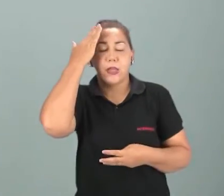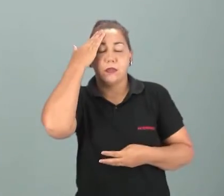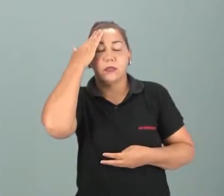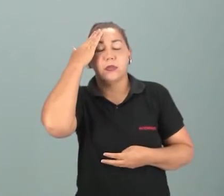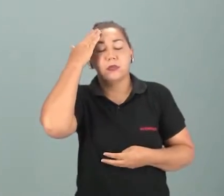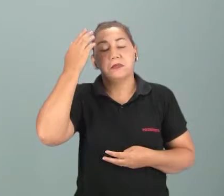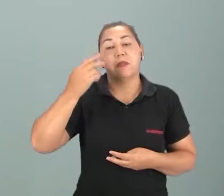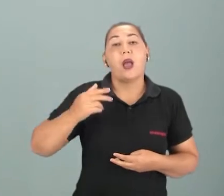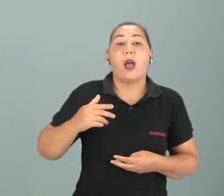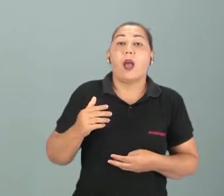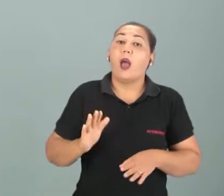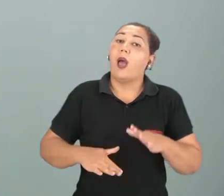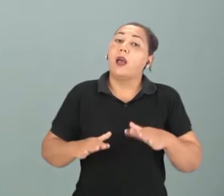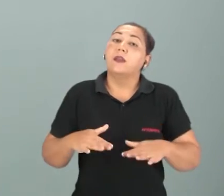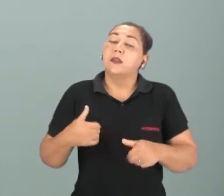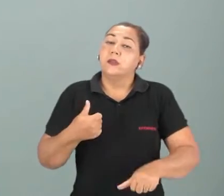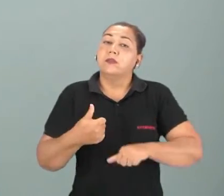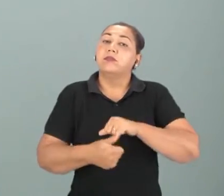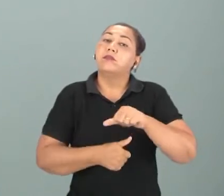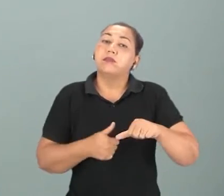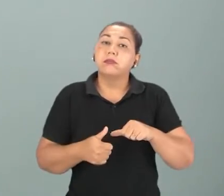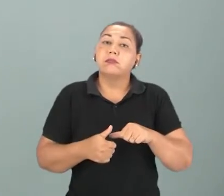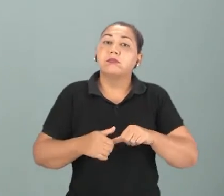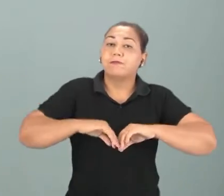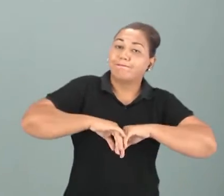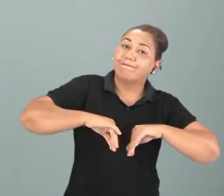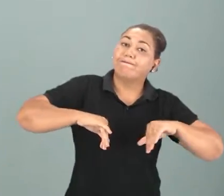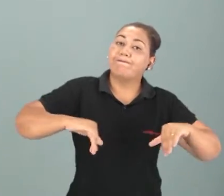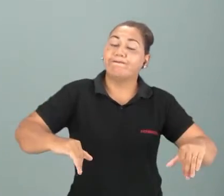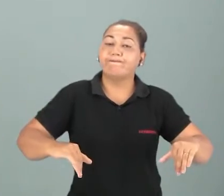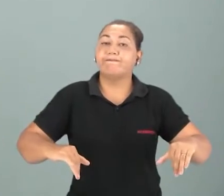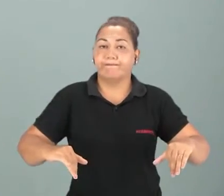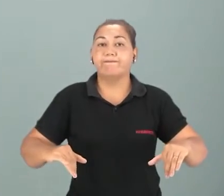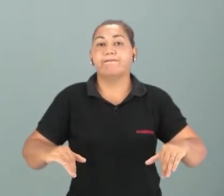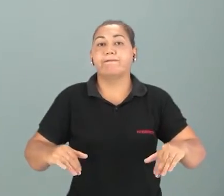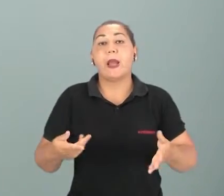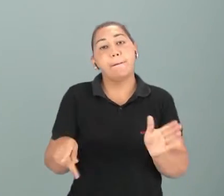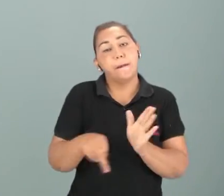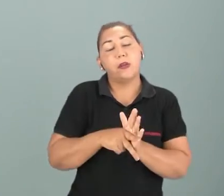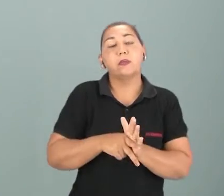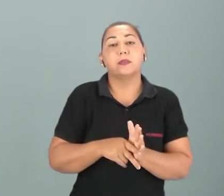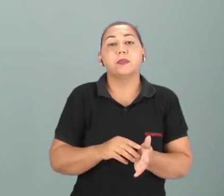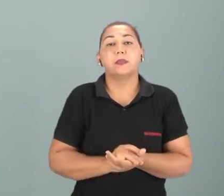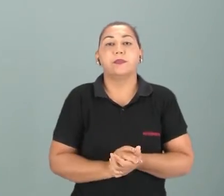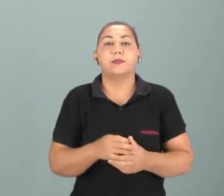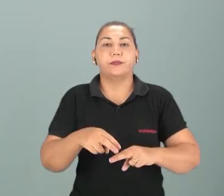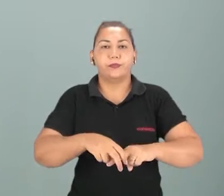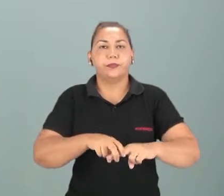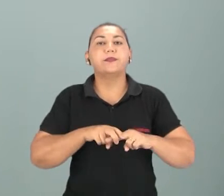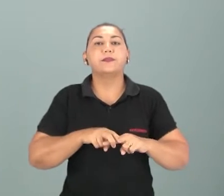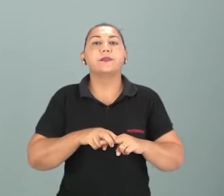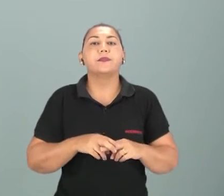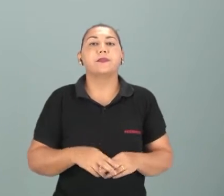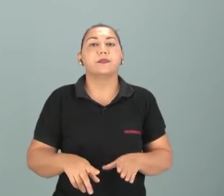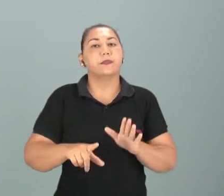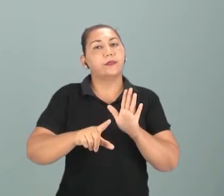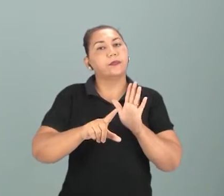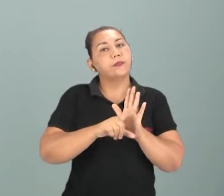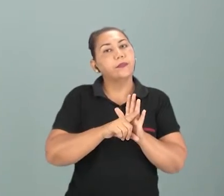passadas juntas. Elas se segregavam, se separavam de uma forma independente. Por isso que nós chamamos de